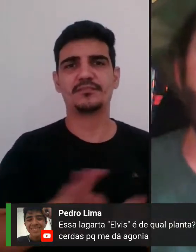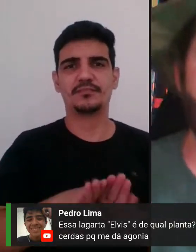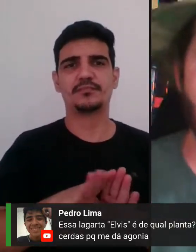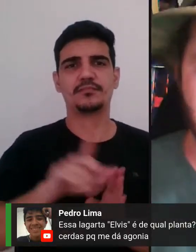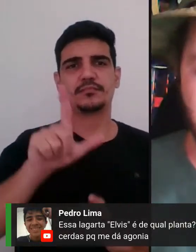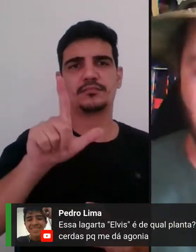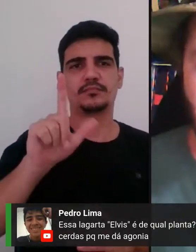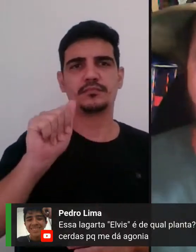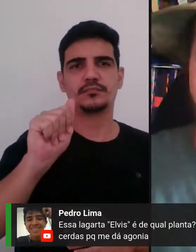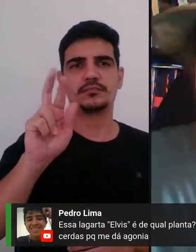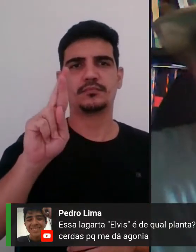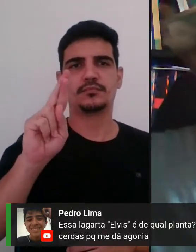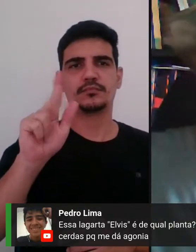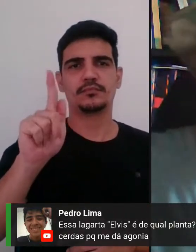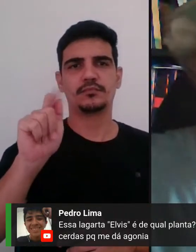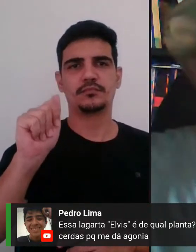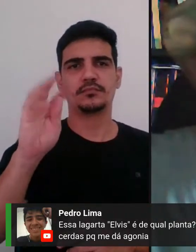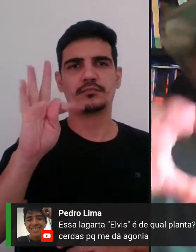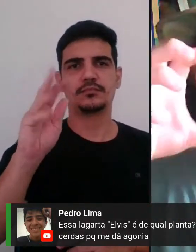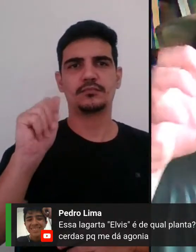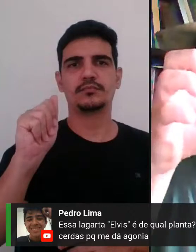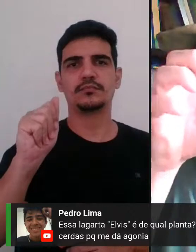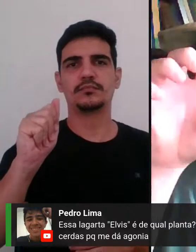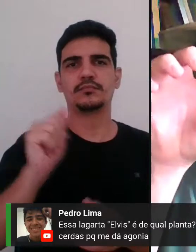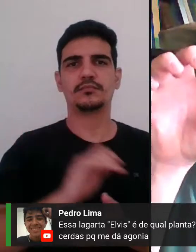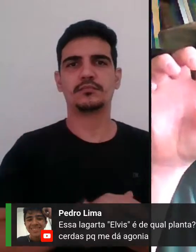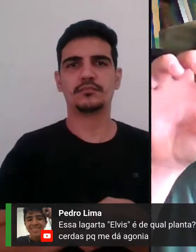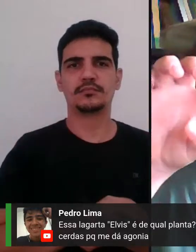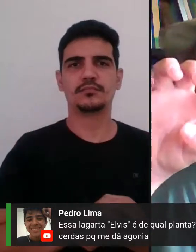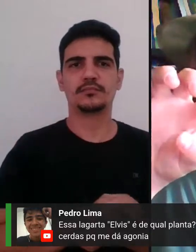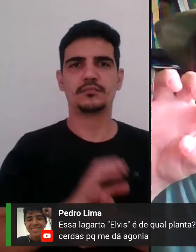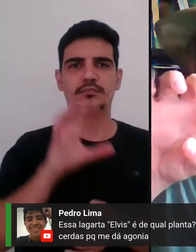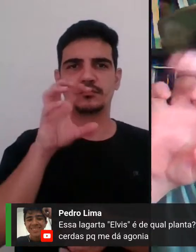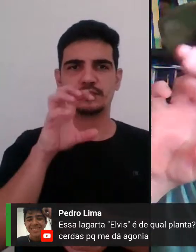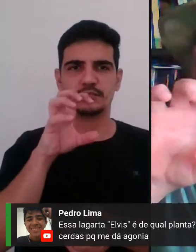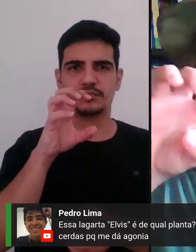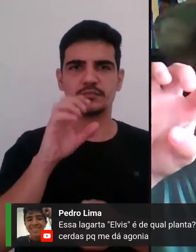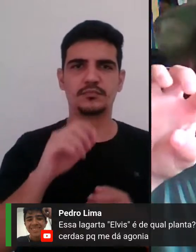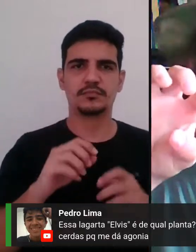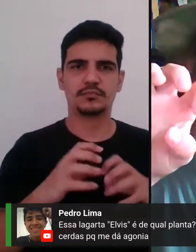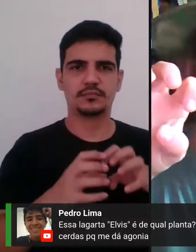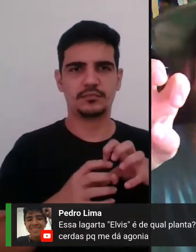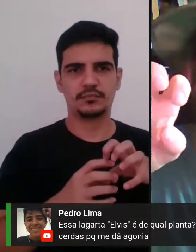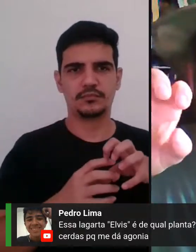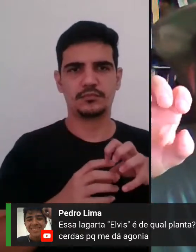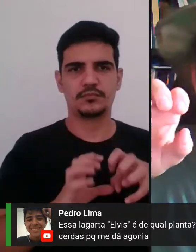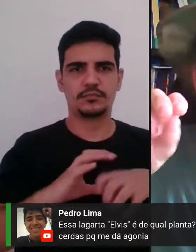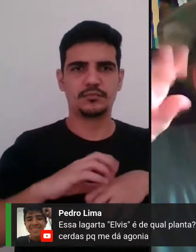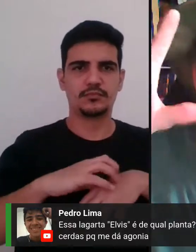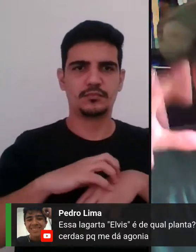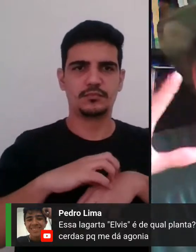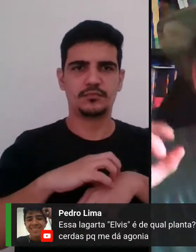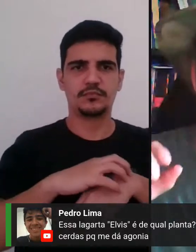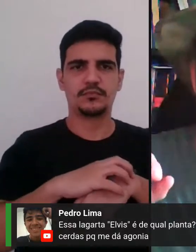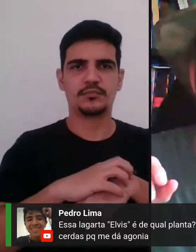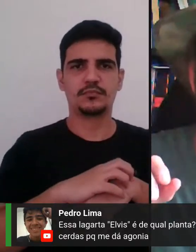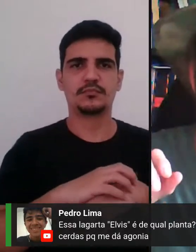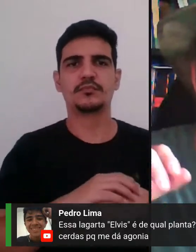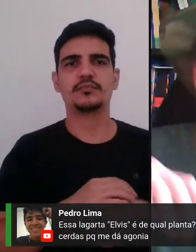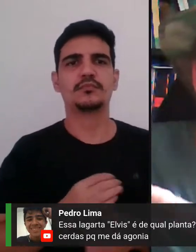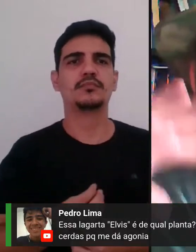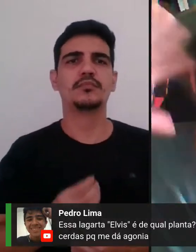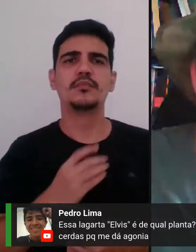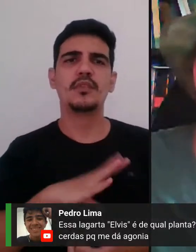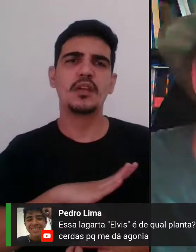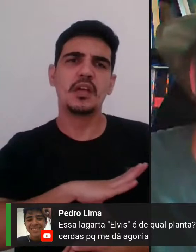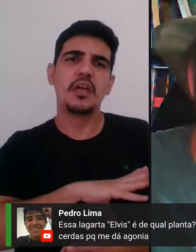na Amazônia, que causa pararama, né, que você tem ali uma rejeição dos dedos da mão, ela adora viver na árvore de seringa.